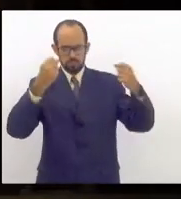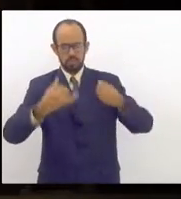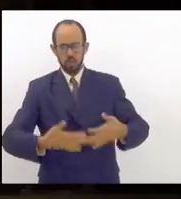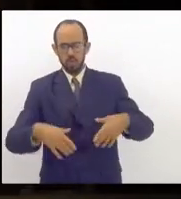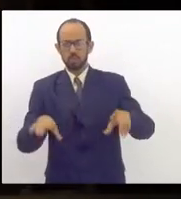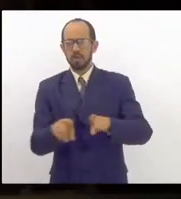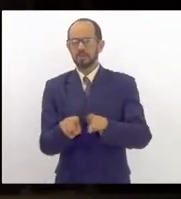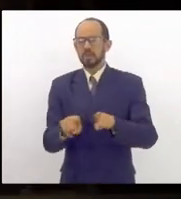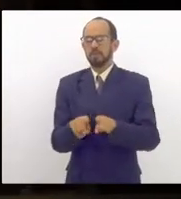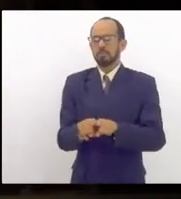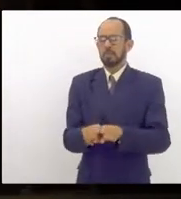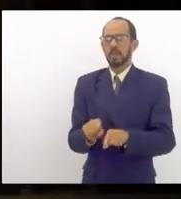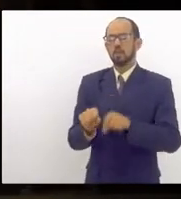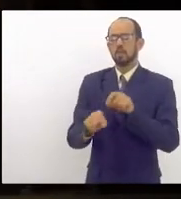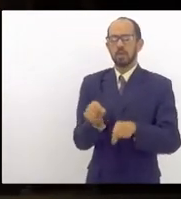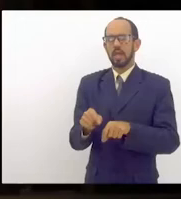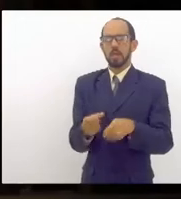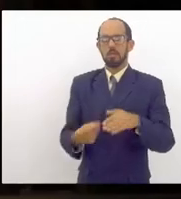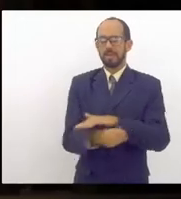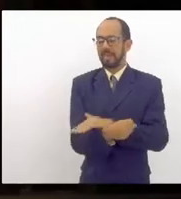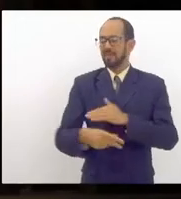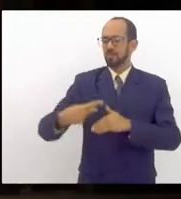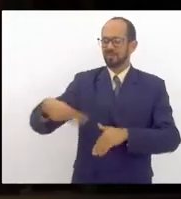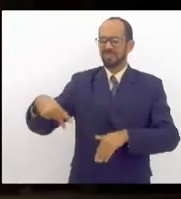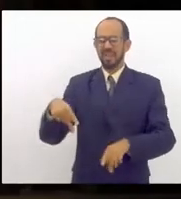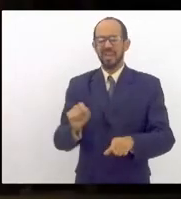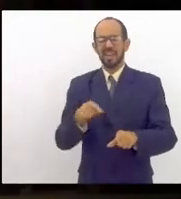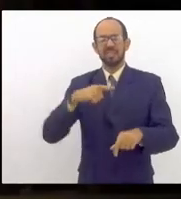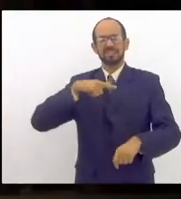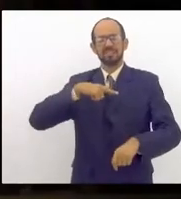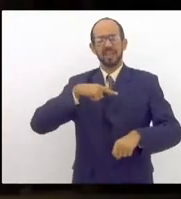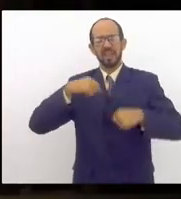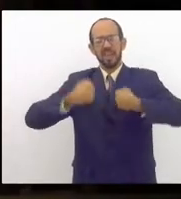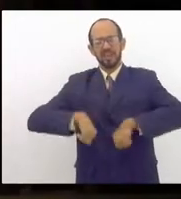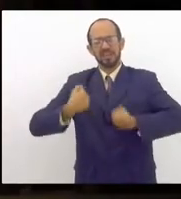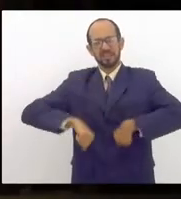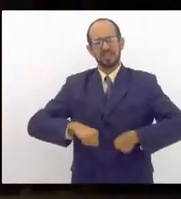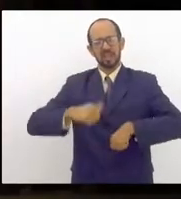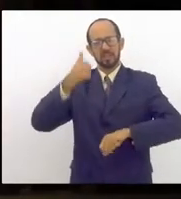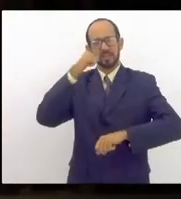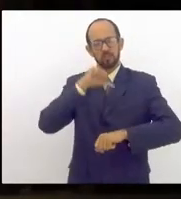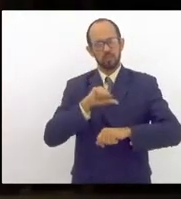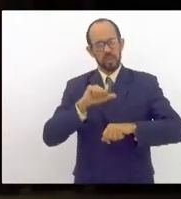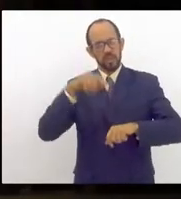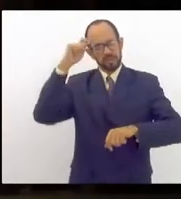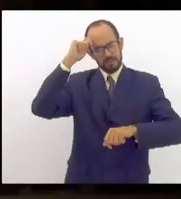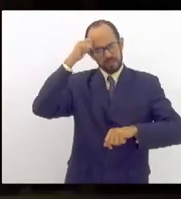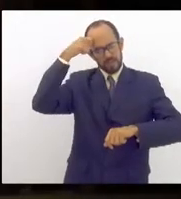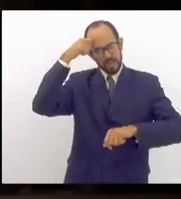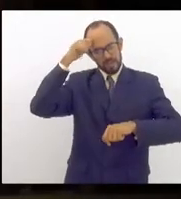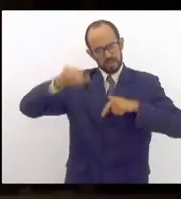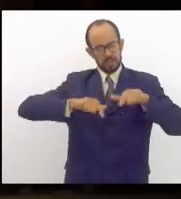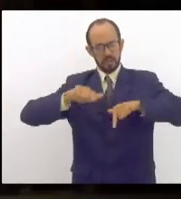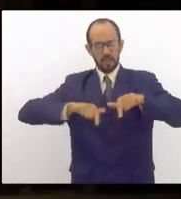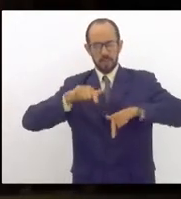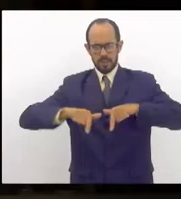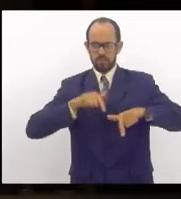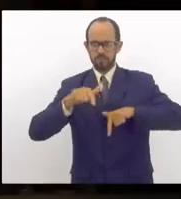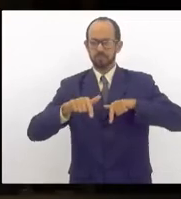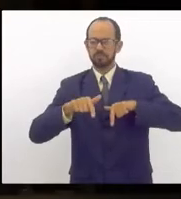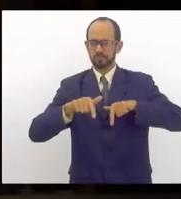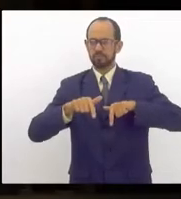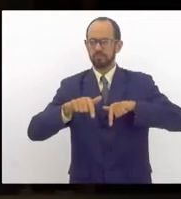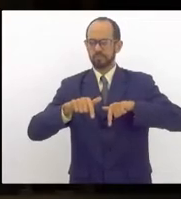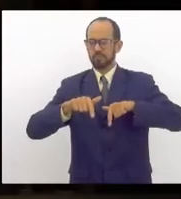no mandato as demandas né dessas mulheres principalmente das mulheres negras trabalhadoras e do quanto elas